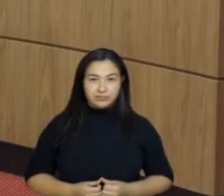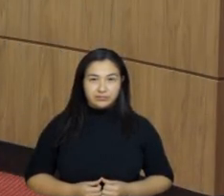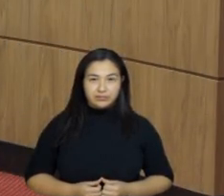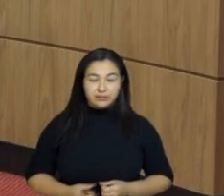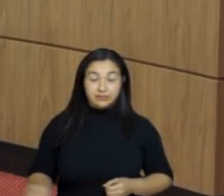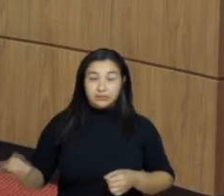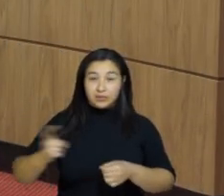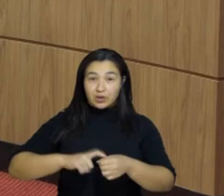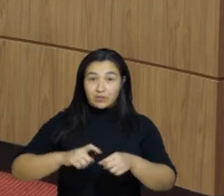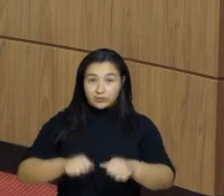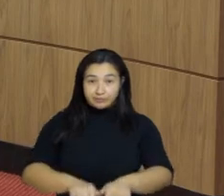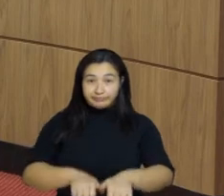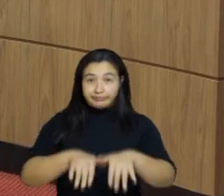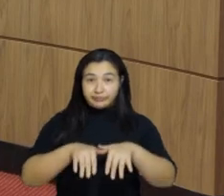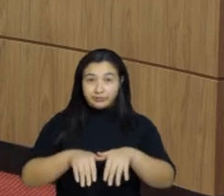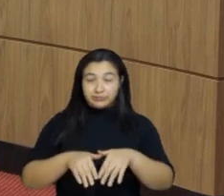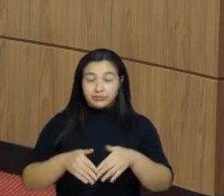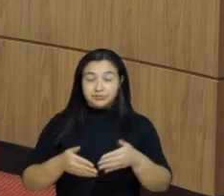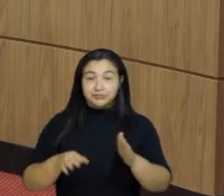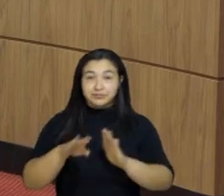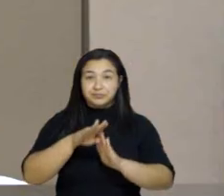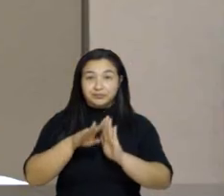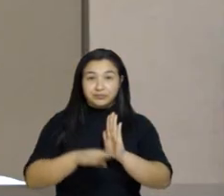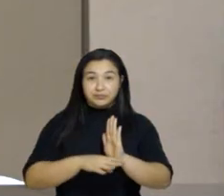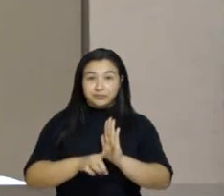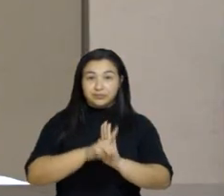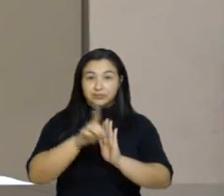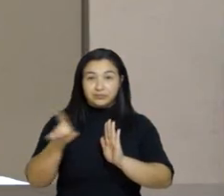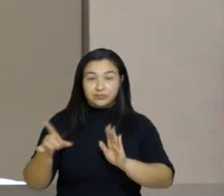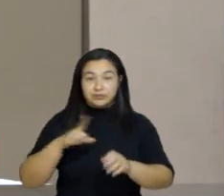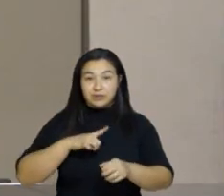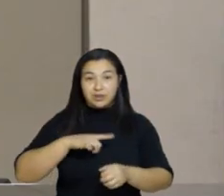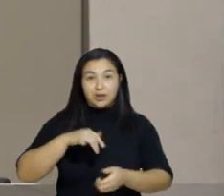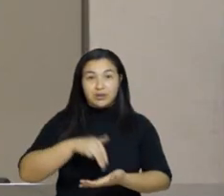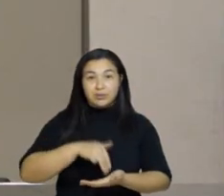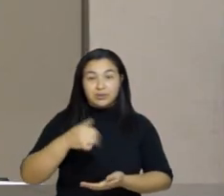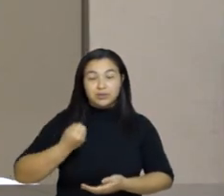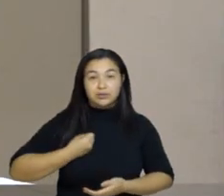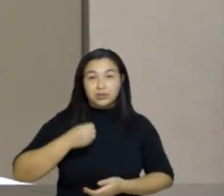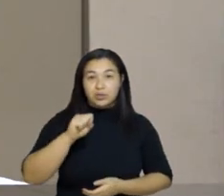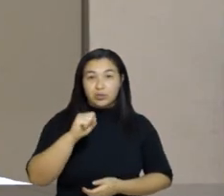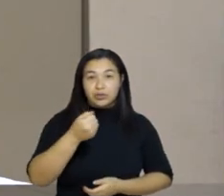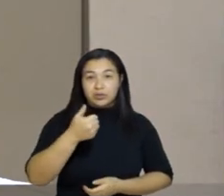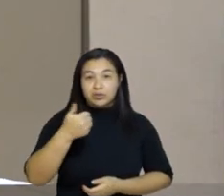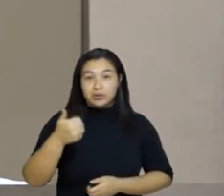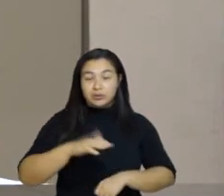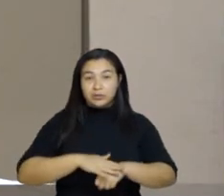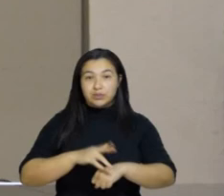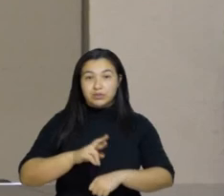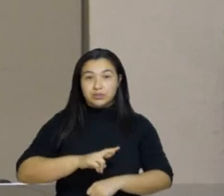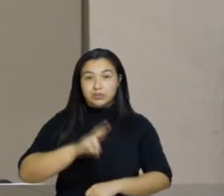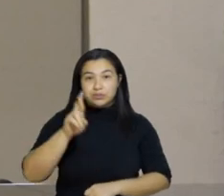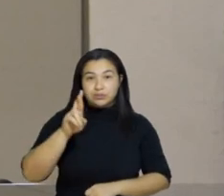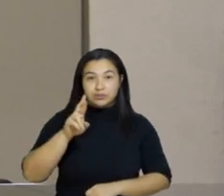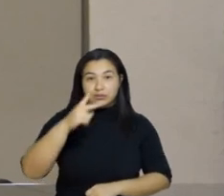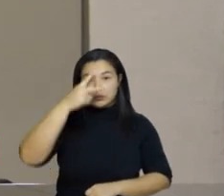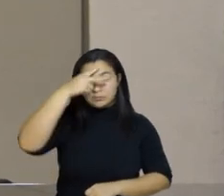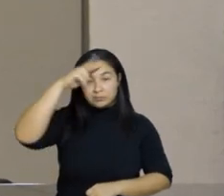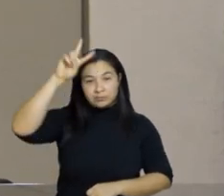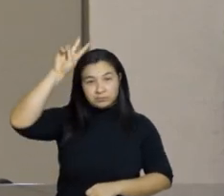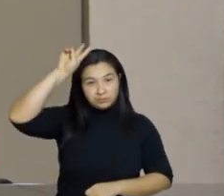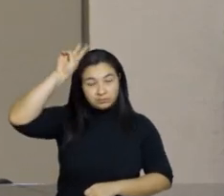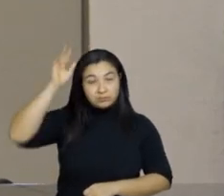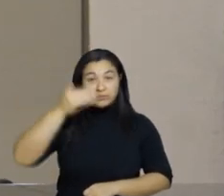Reaberta a sessão, na ordem do dia, temos a moção número 81, de iniciativa do deputado doutor Vicente Caro Preso, manifestando